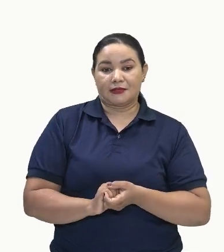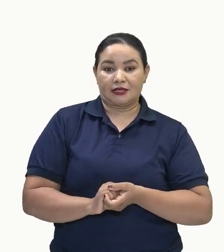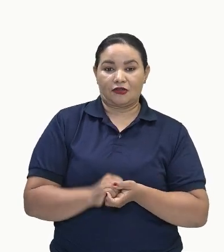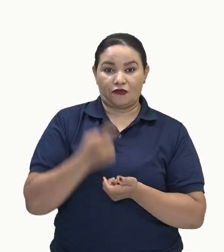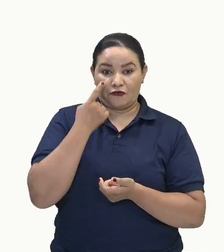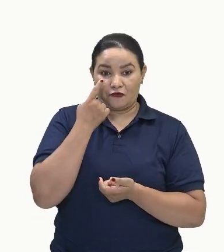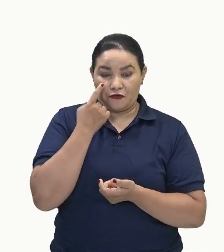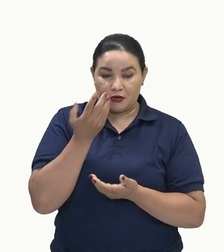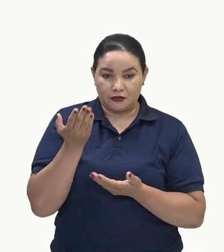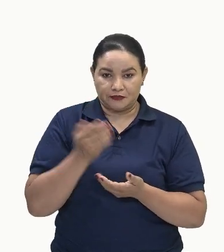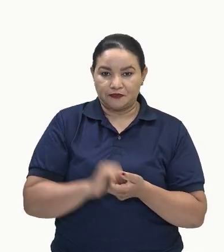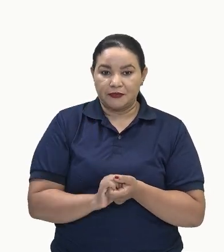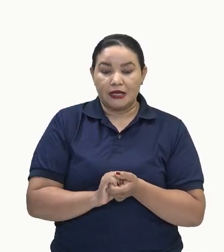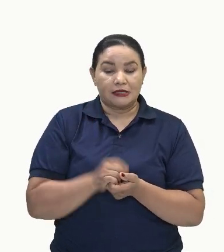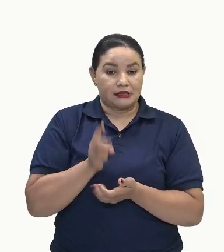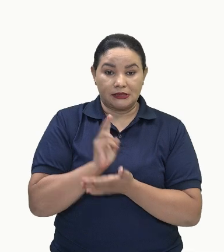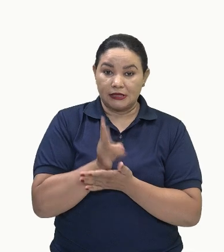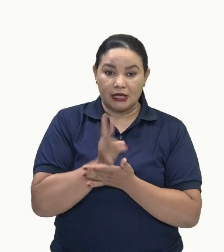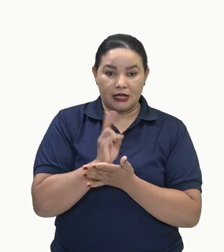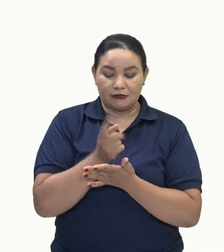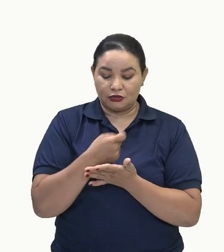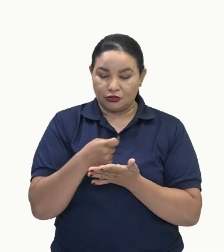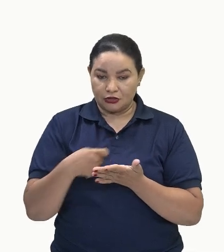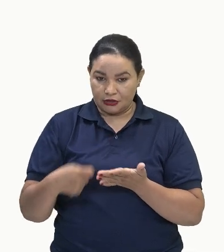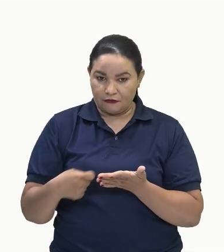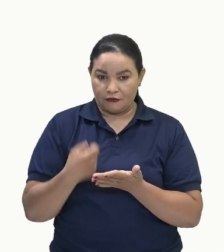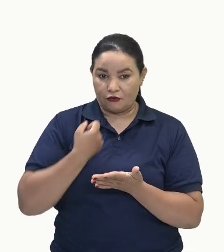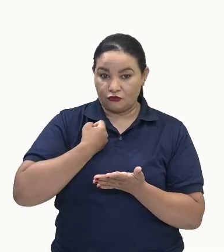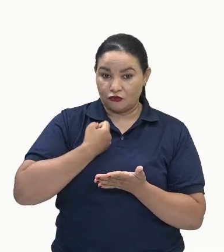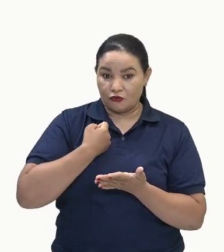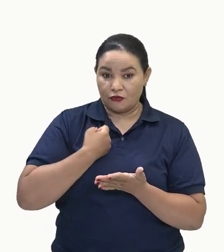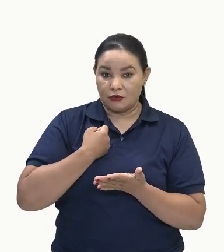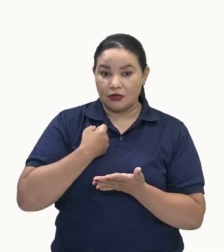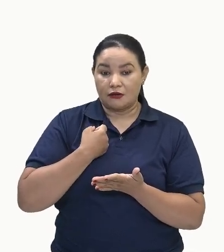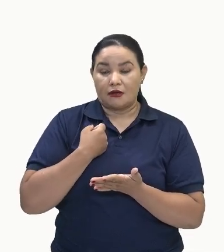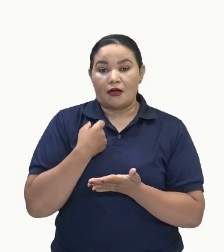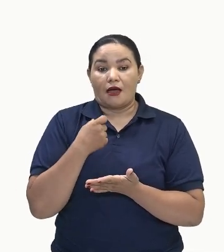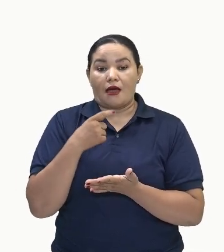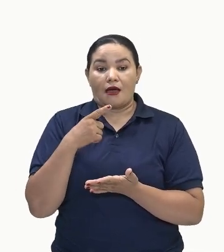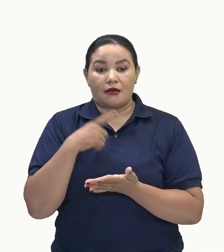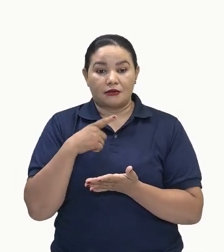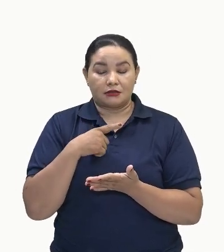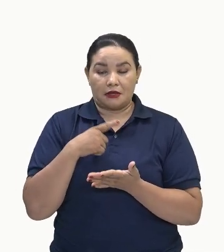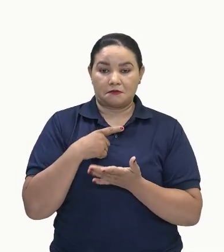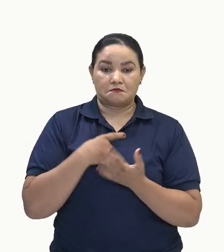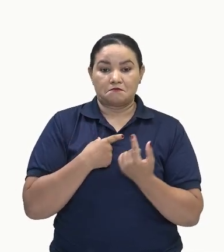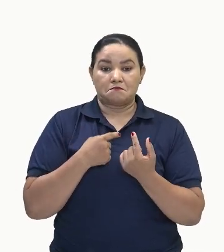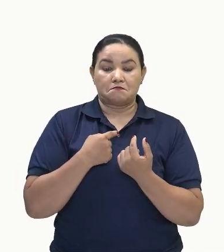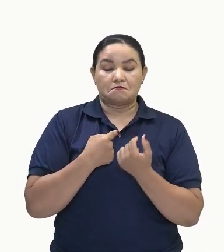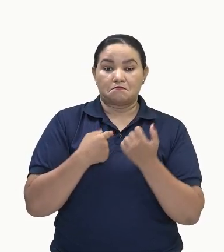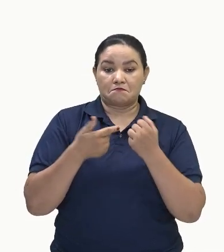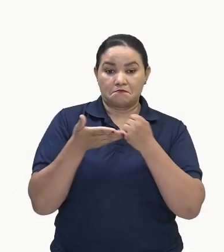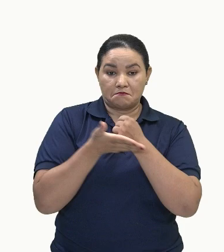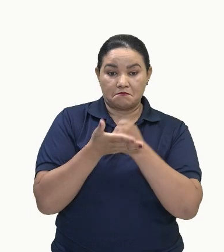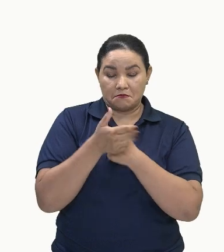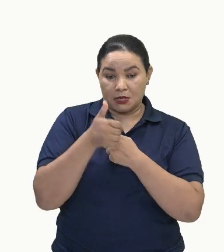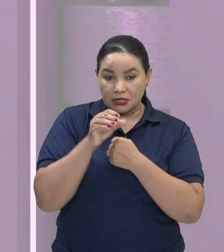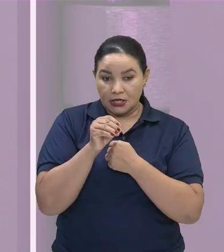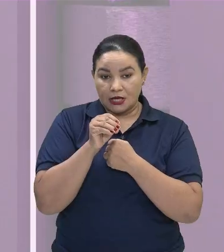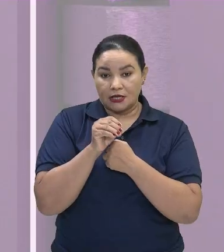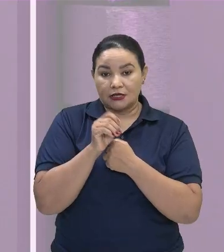que você for escrever, né, os números, quando você tem ele em potência de base 10 e quer escrevê-lo ele na